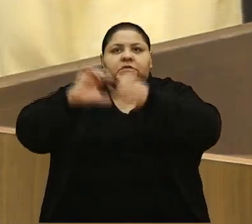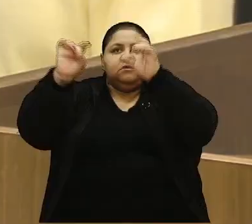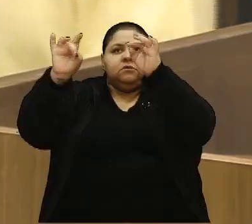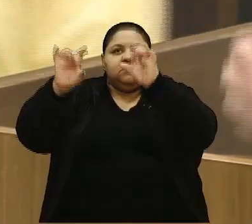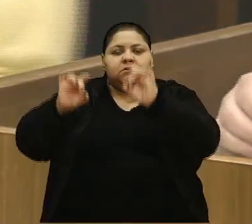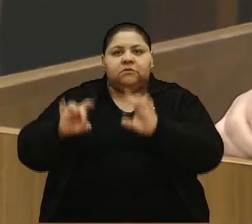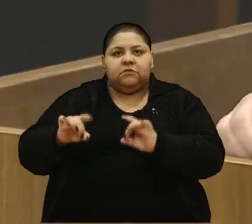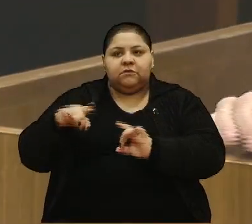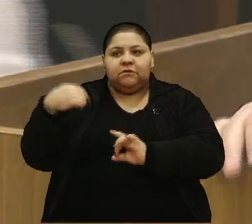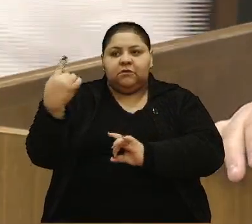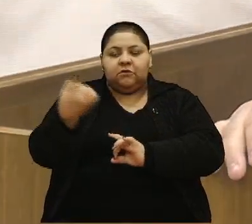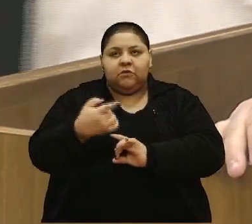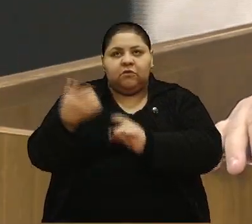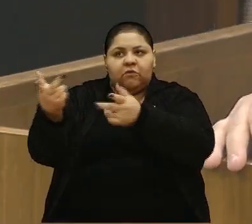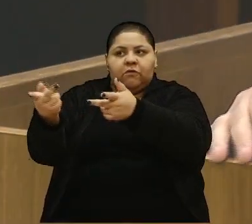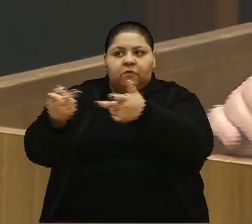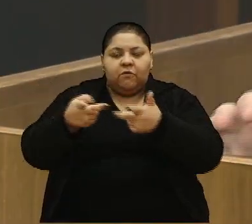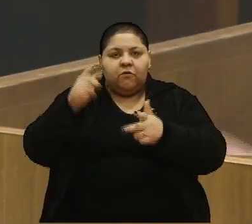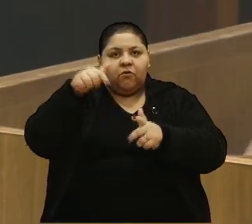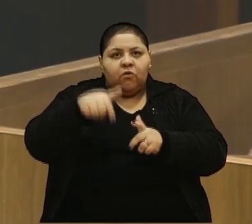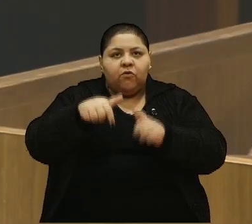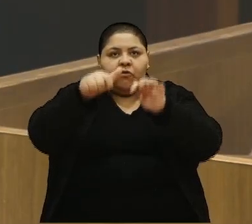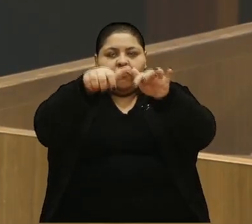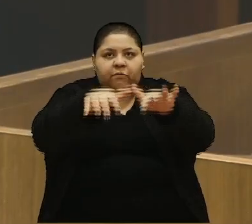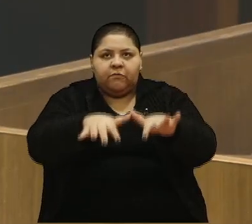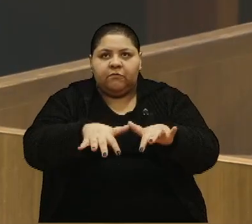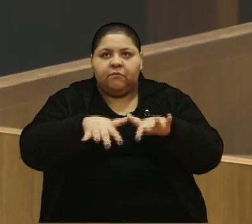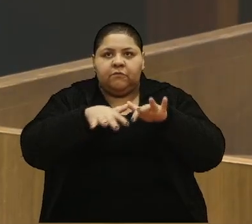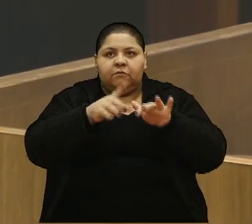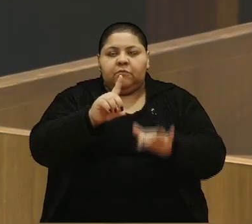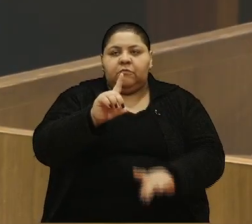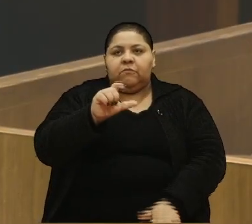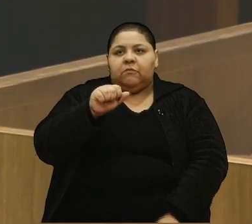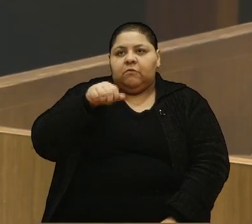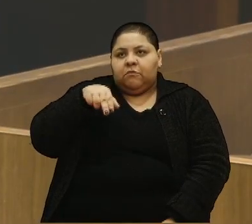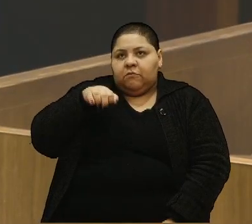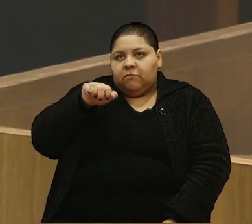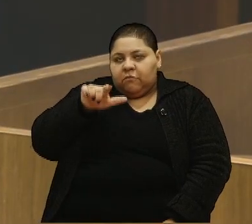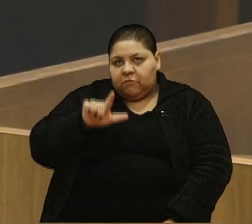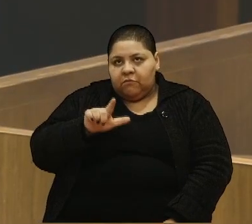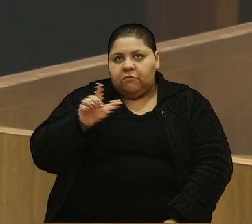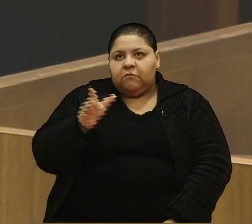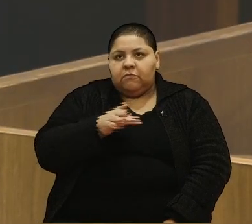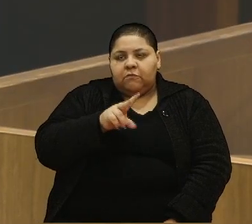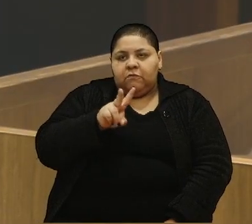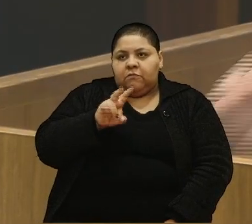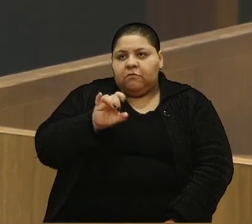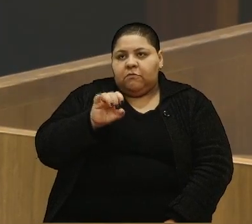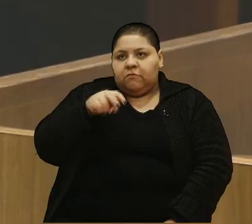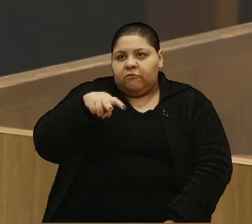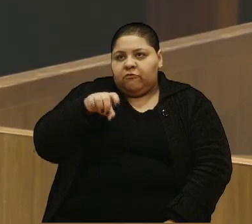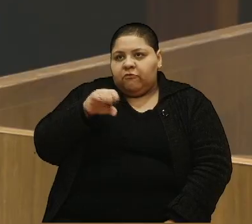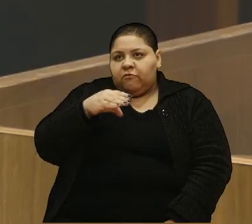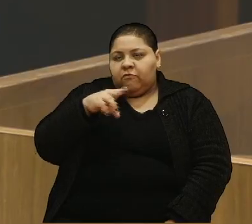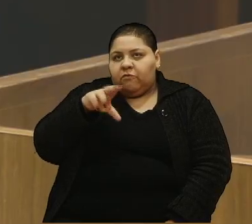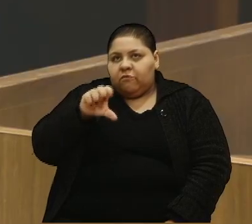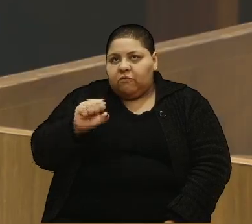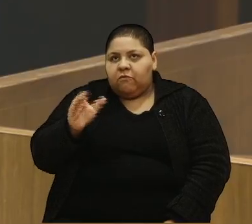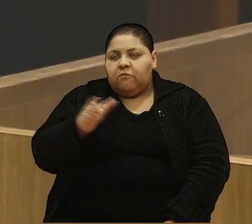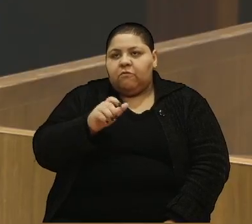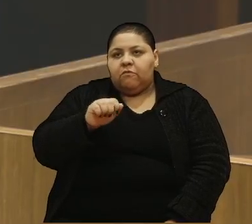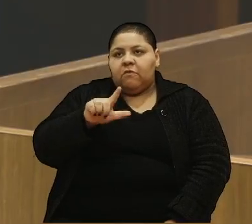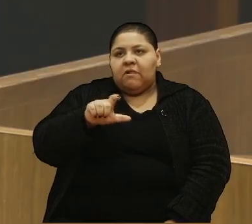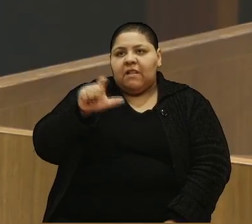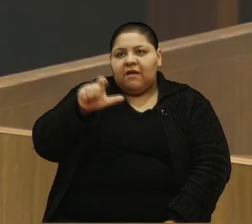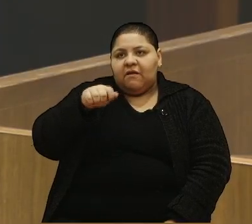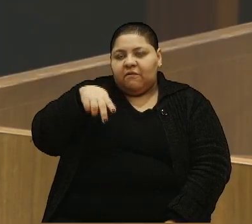aos nossos convidados que estão aqui no plenário, o Daniel Gustavo Basso, o Vinícius Galina, o Alexandro